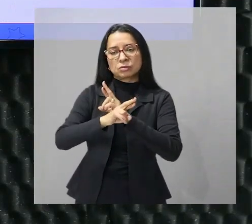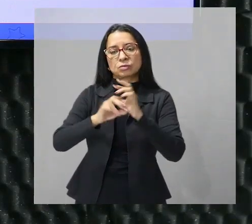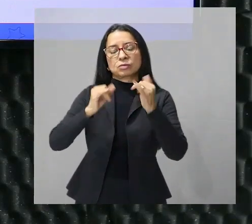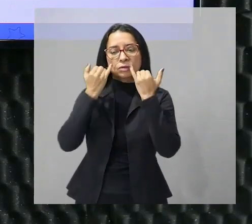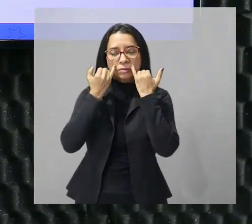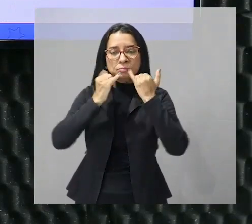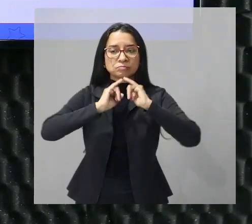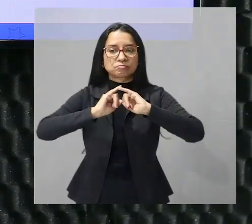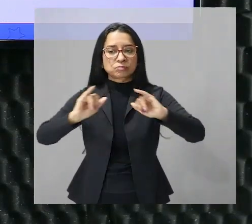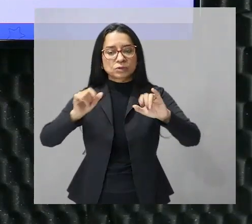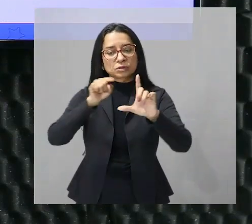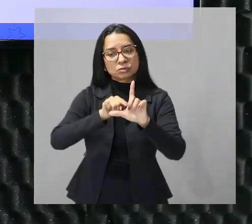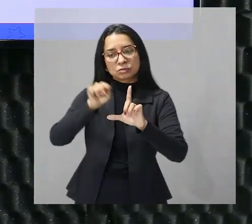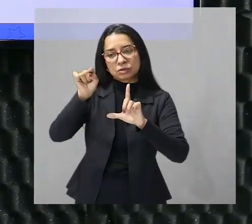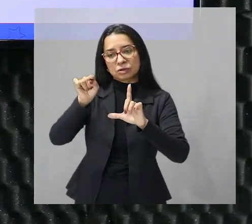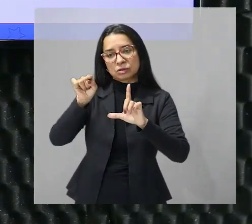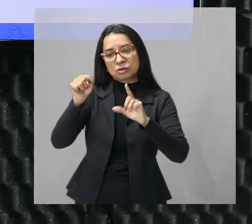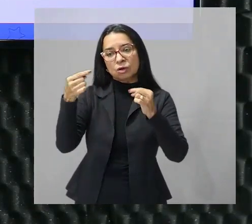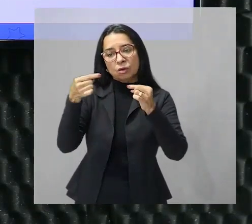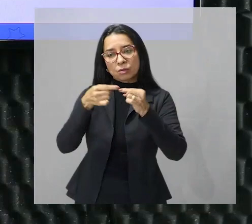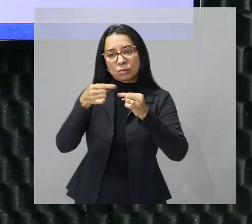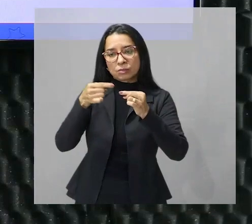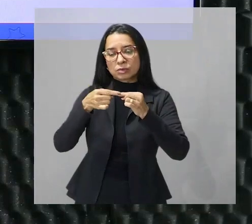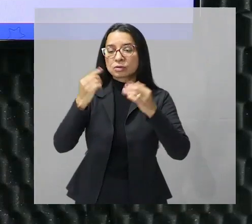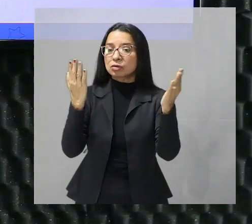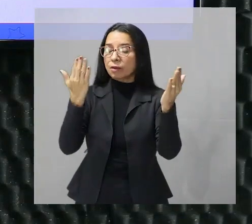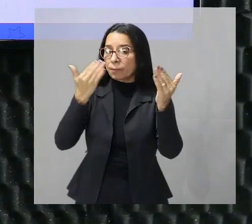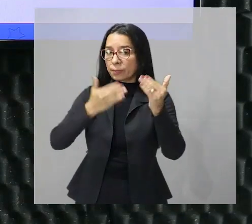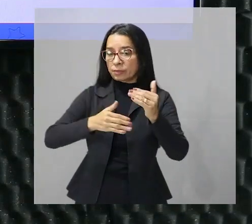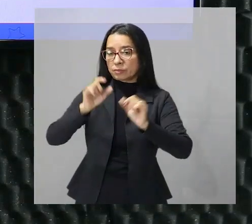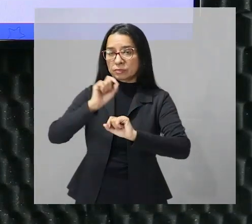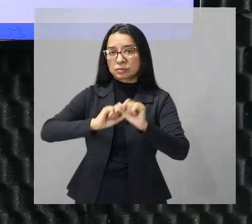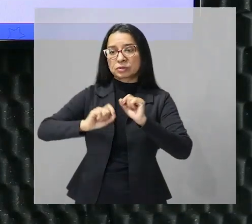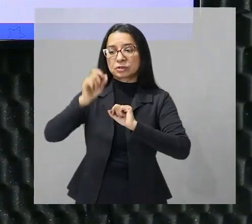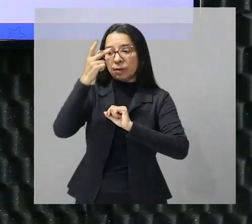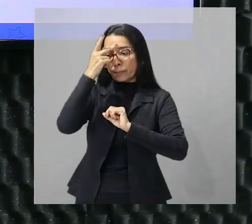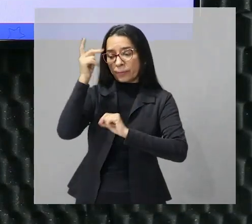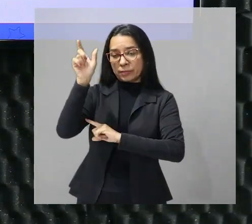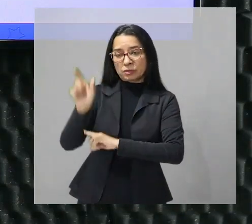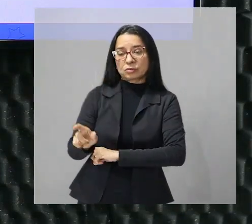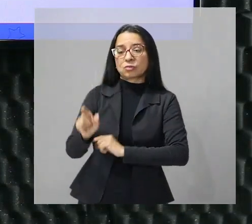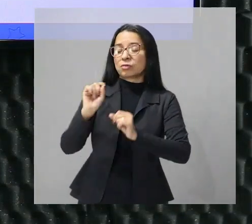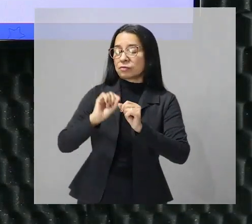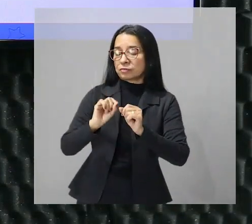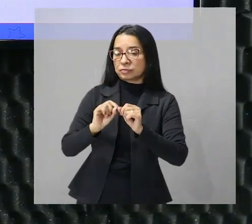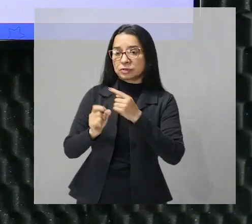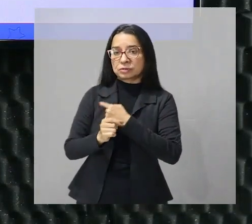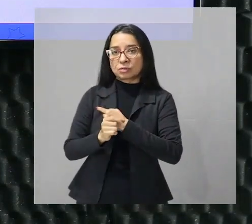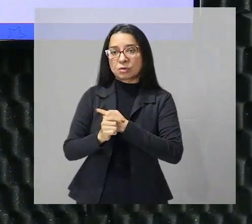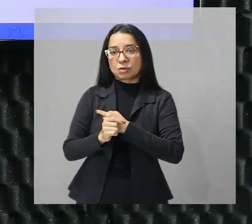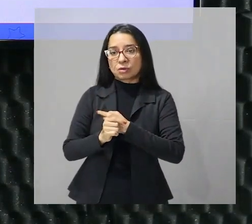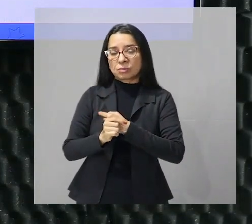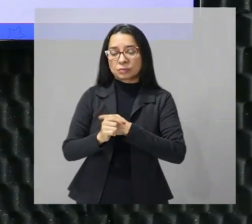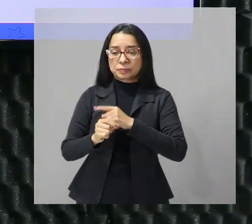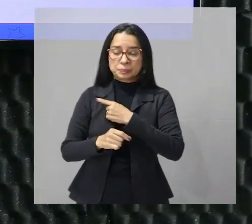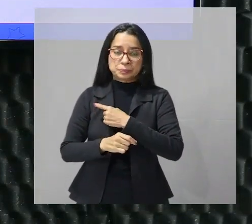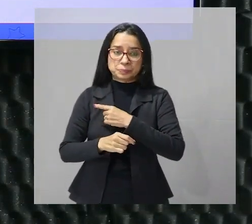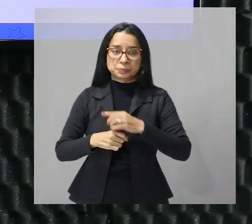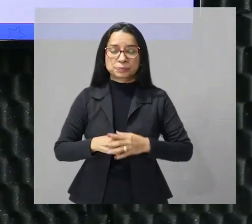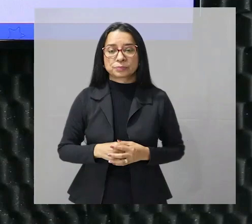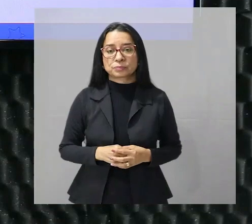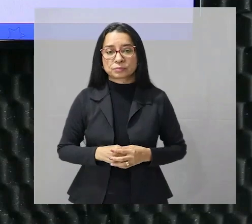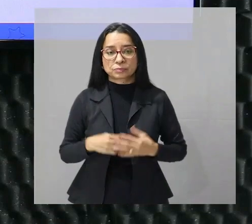correspondentes à prova que o candidato fez, os dados coletados durante essa prova que ele fez.